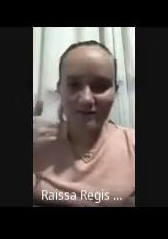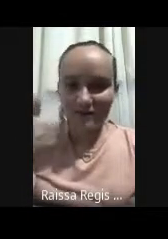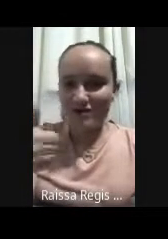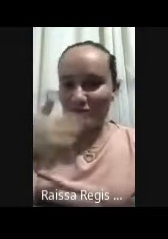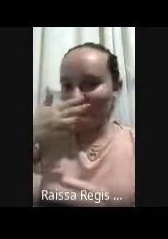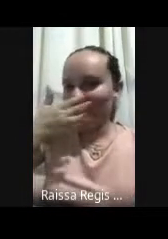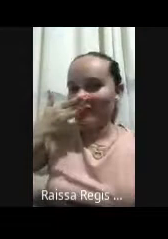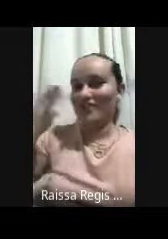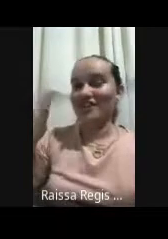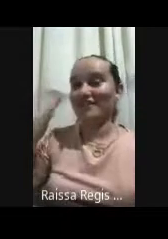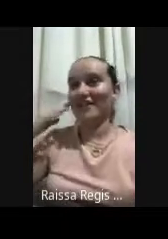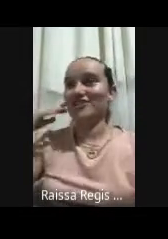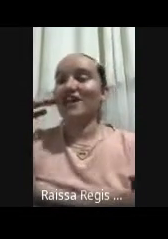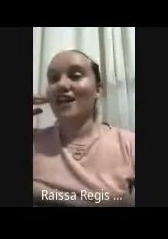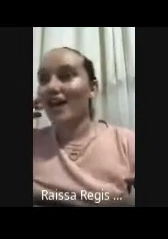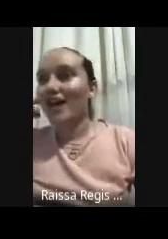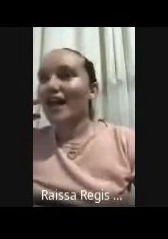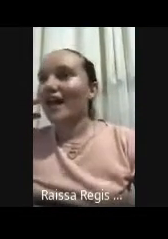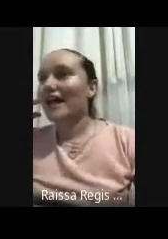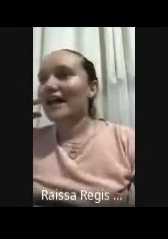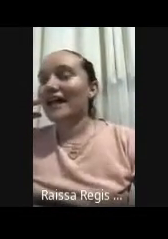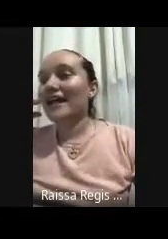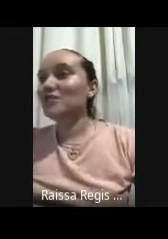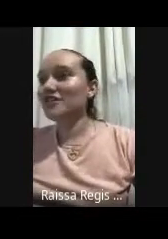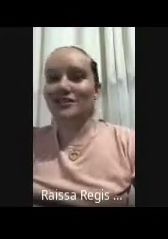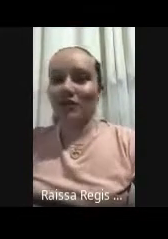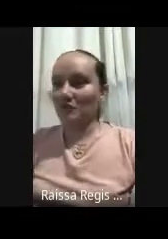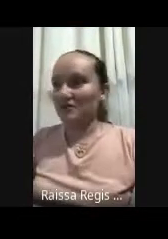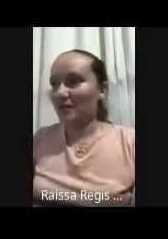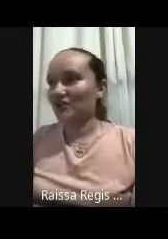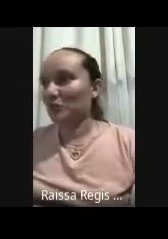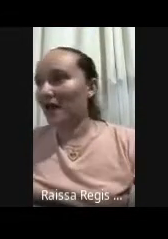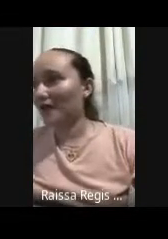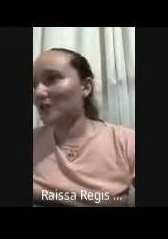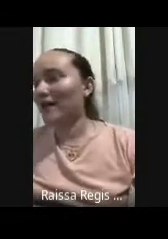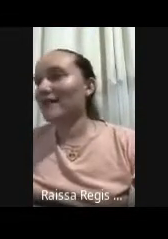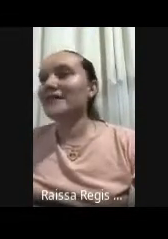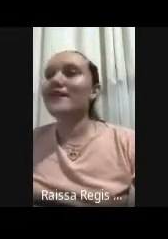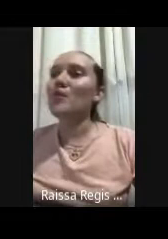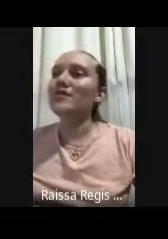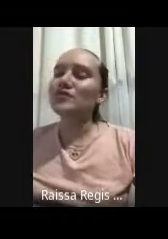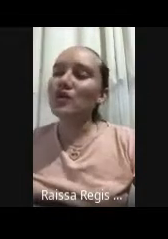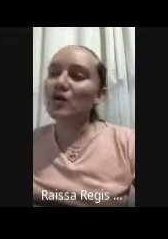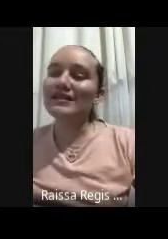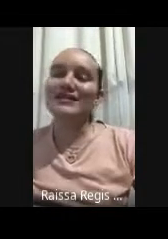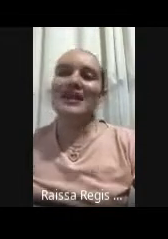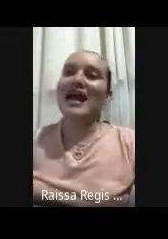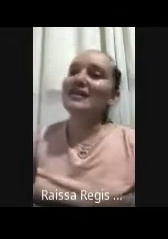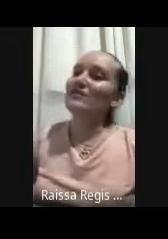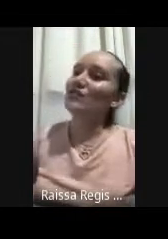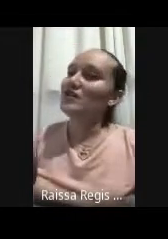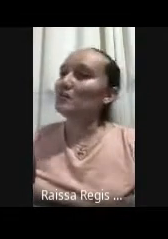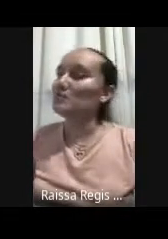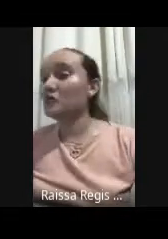Agora atualizou. Acho que é a internet. Eu não sei se vocês estão vendo essa imagem do lado, mas ele começou a